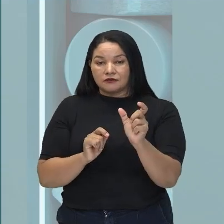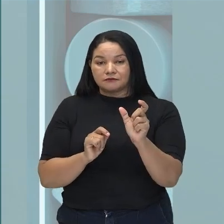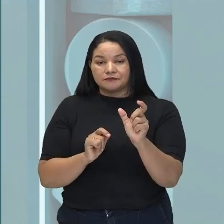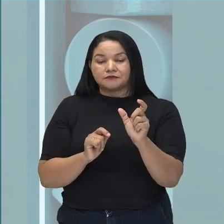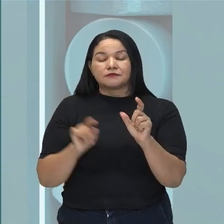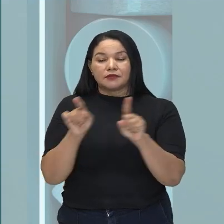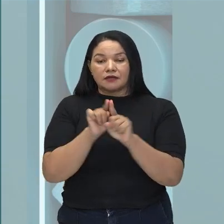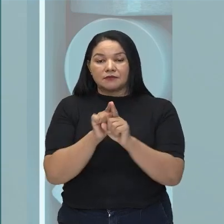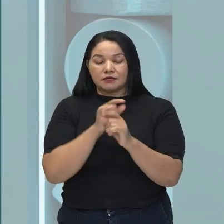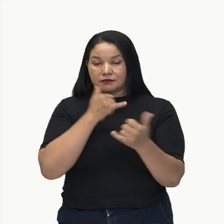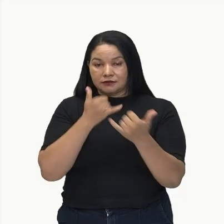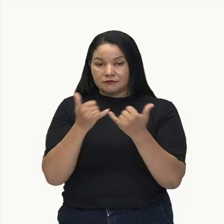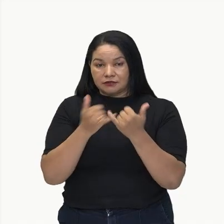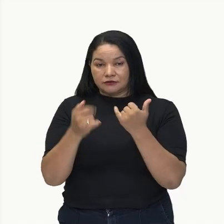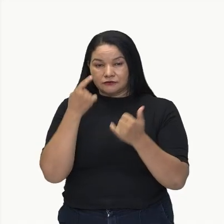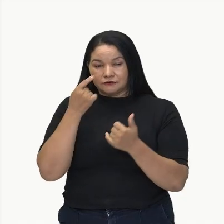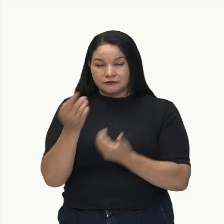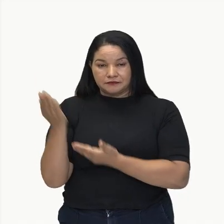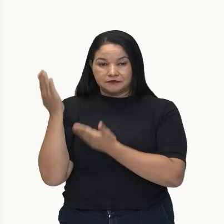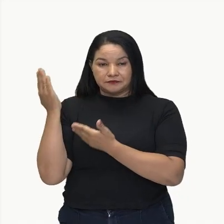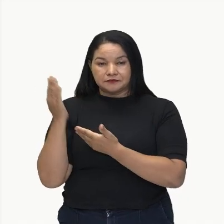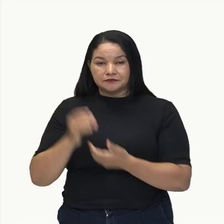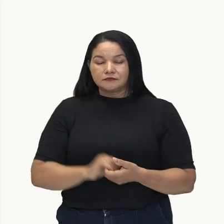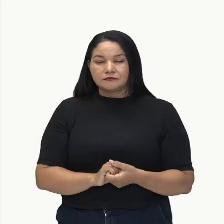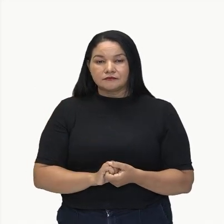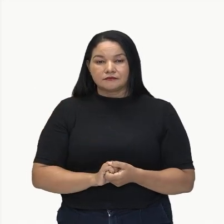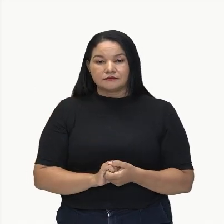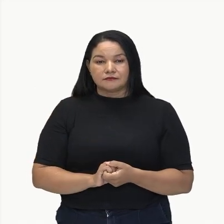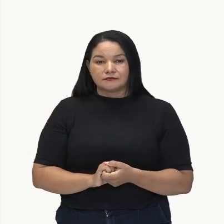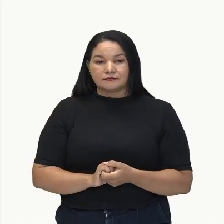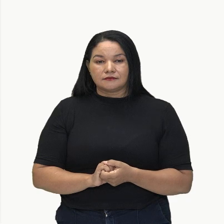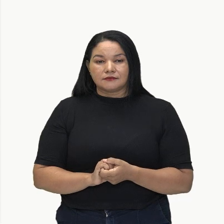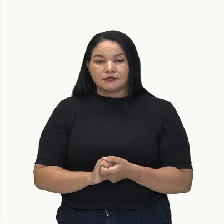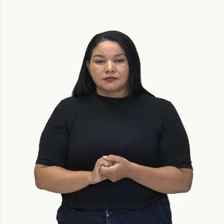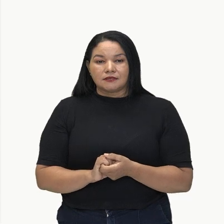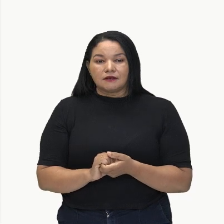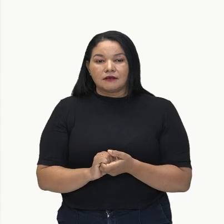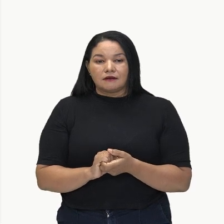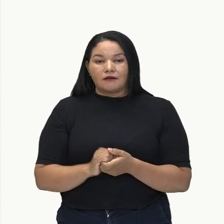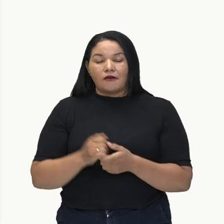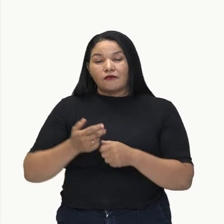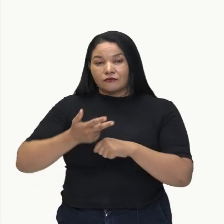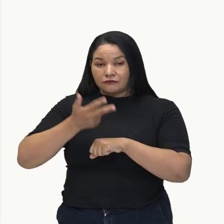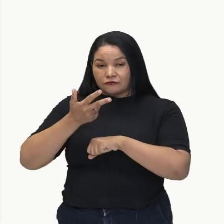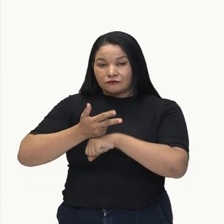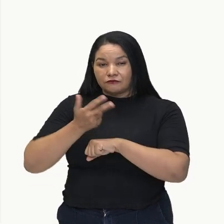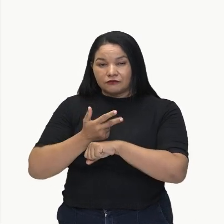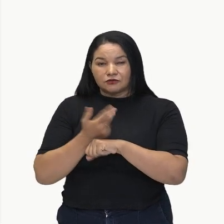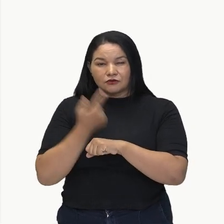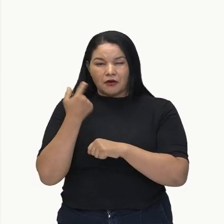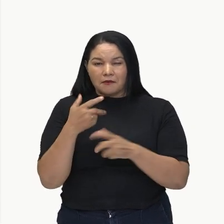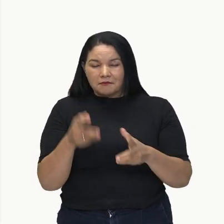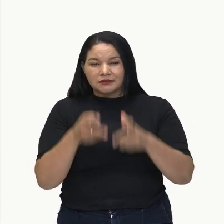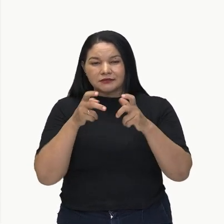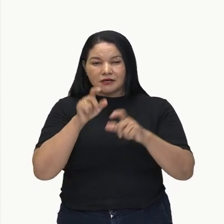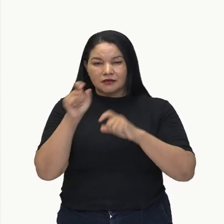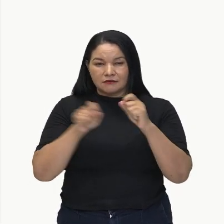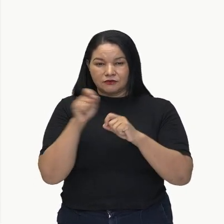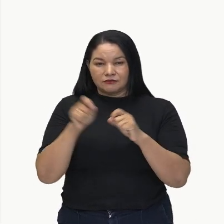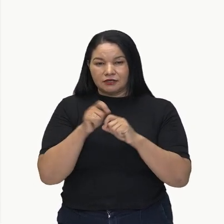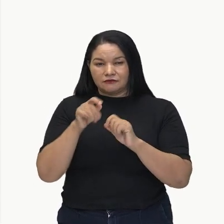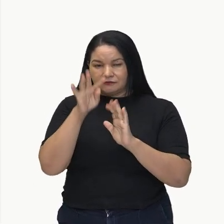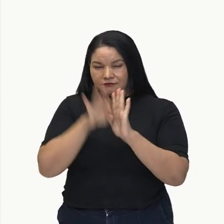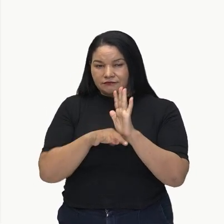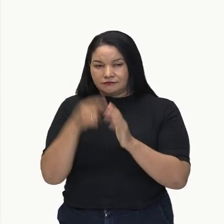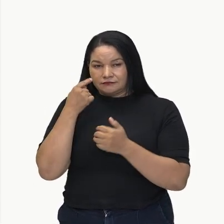heterotônicas presentes nele. Vamos lá. Então o vídeo já começa, a gente já consegue visualizar uma bem no